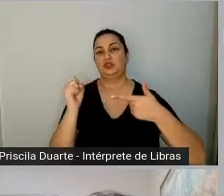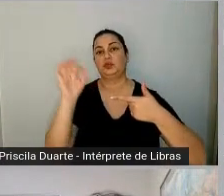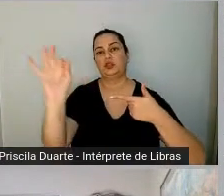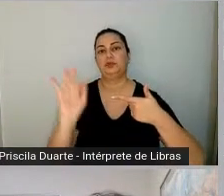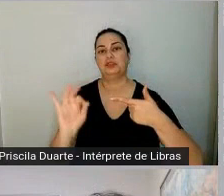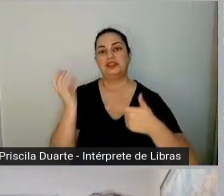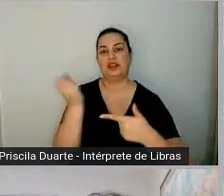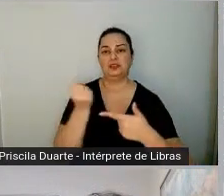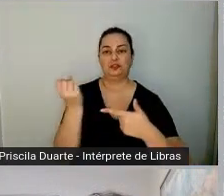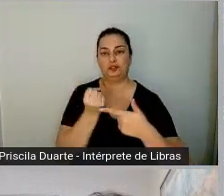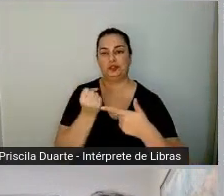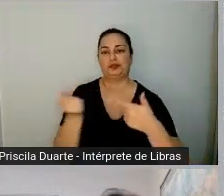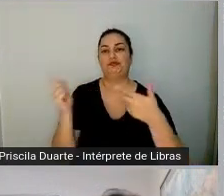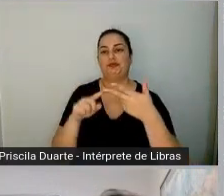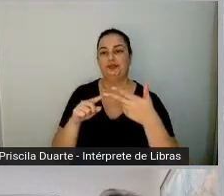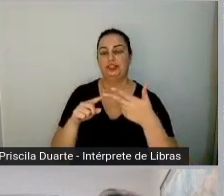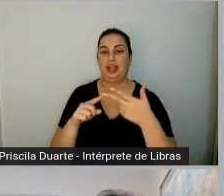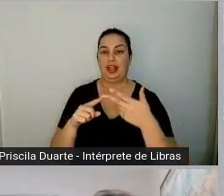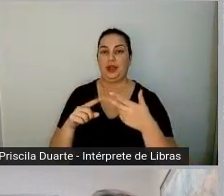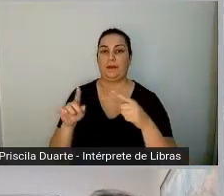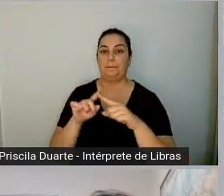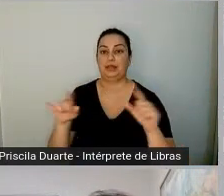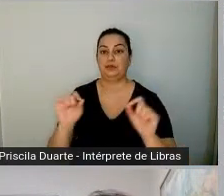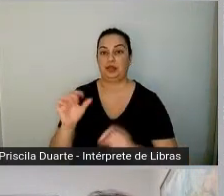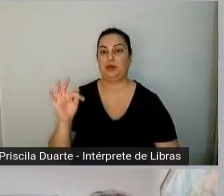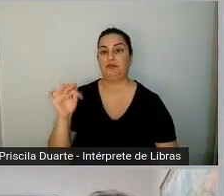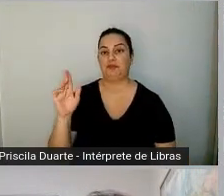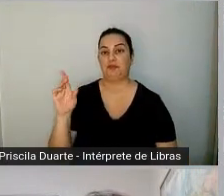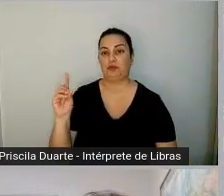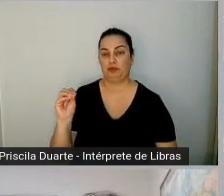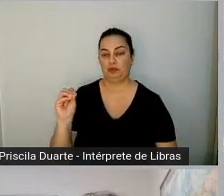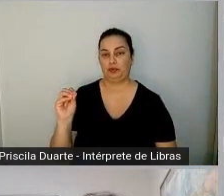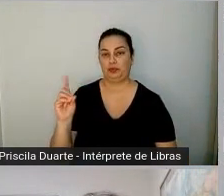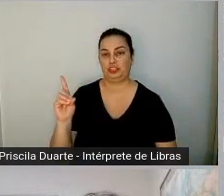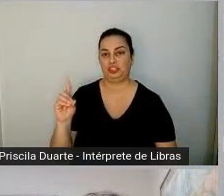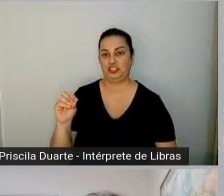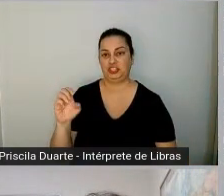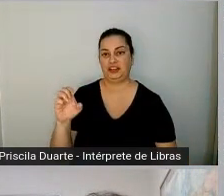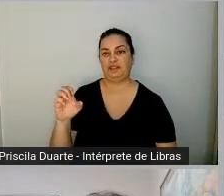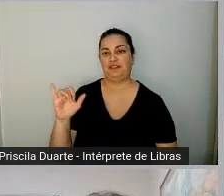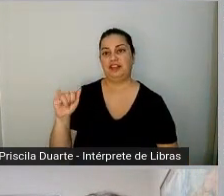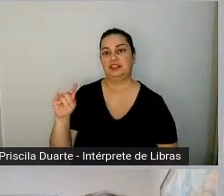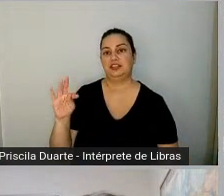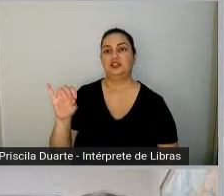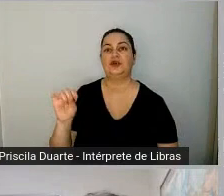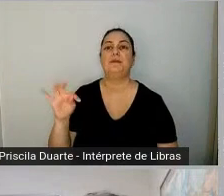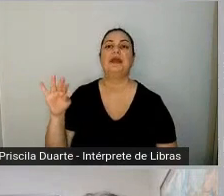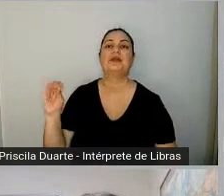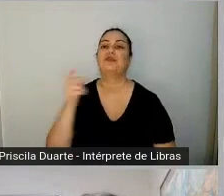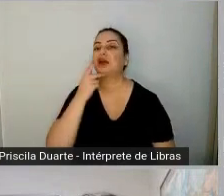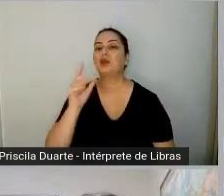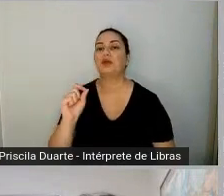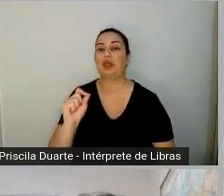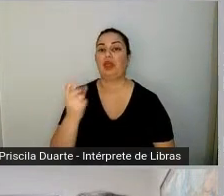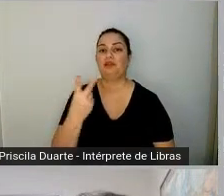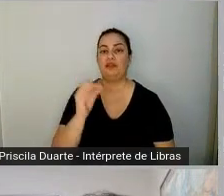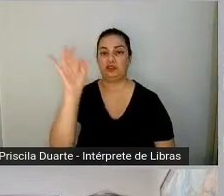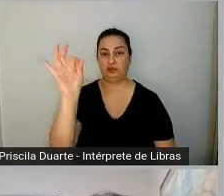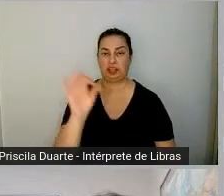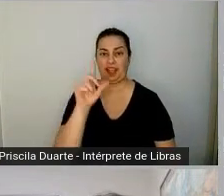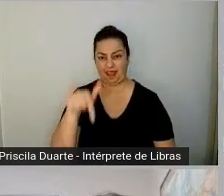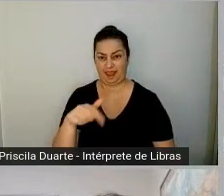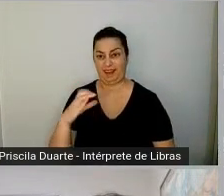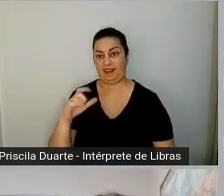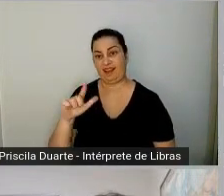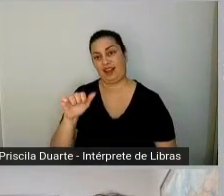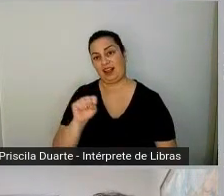caso dos fundos de investimento, né, tem lá 20%, aí eles dizem que é a classe média, mas espera aí, quem